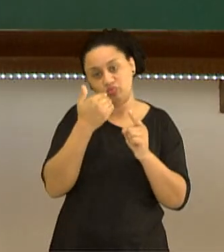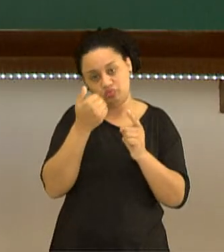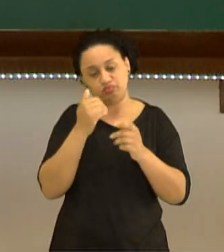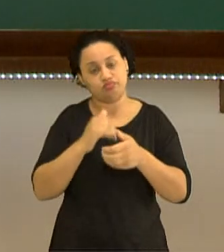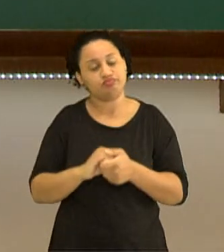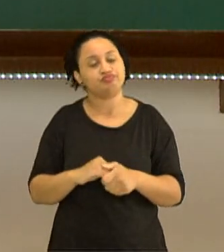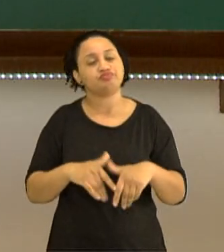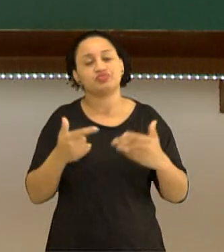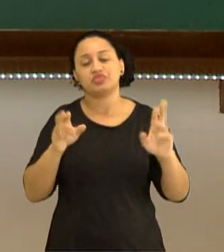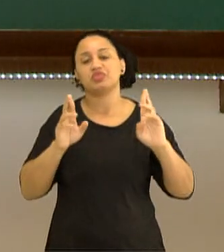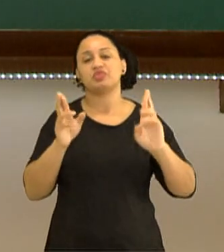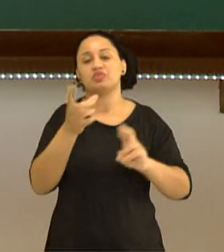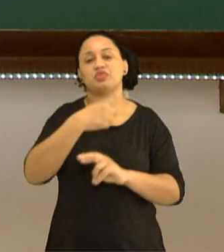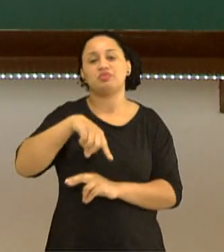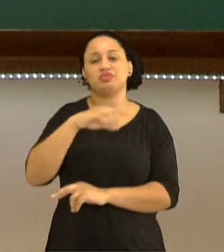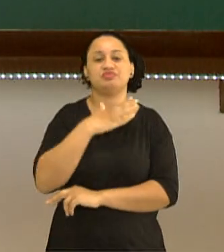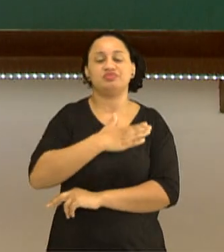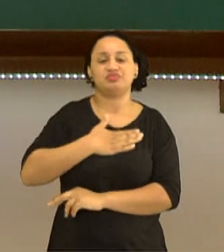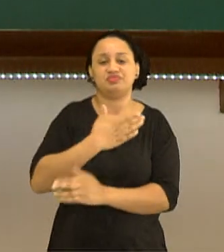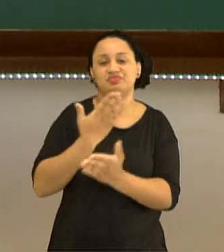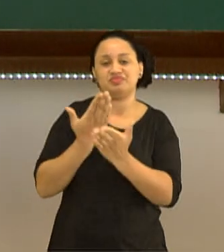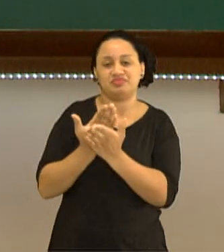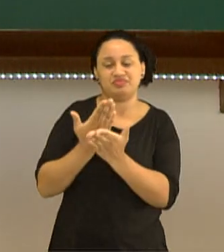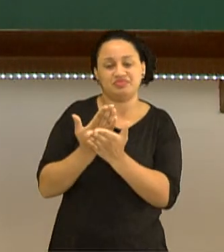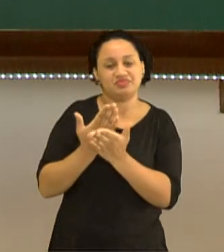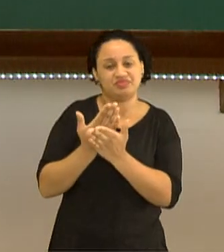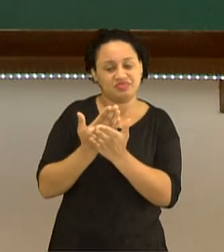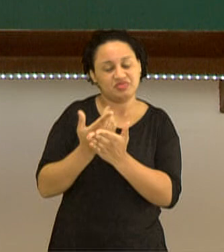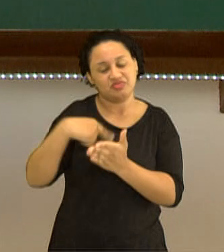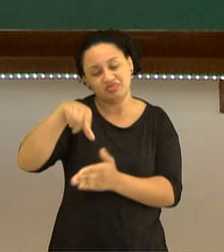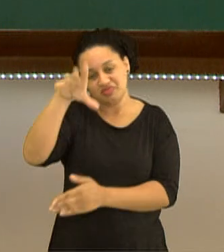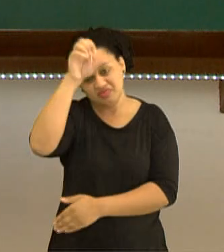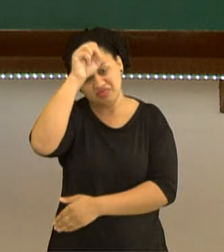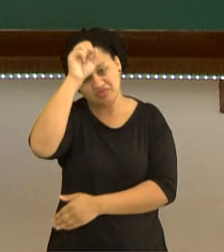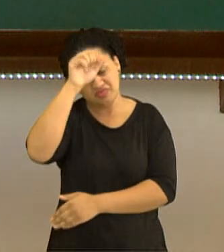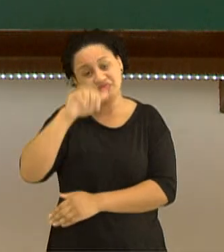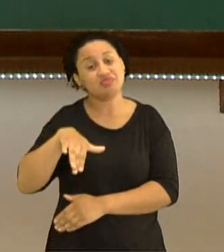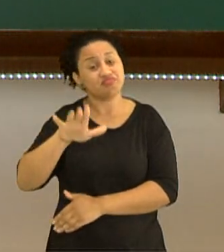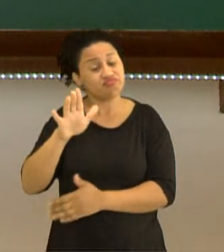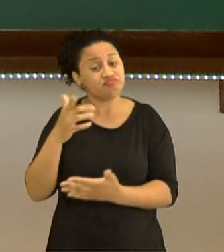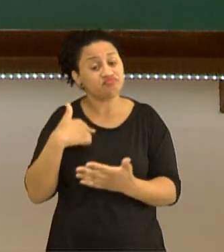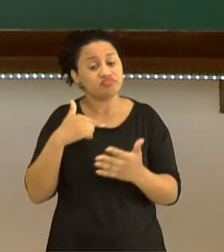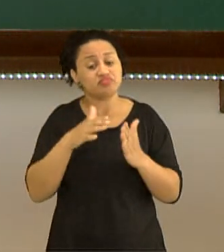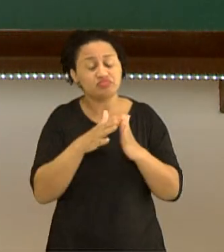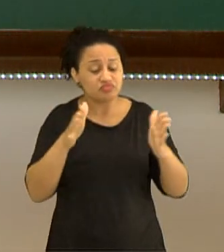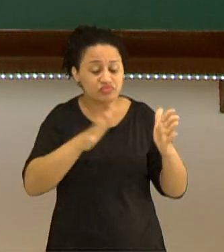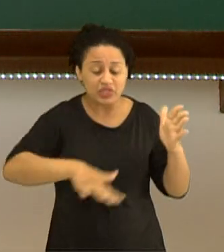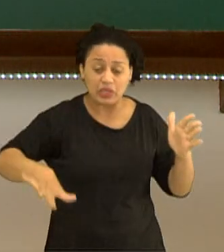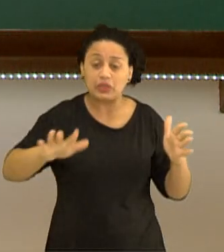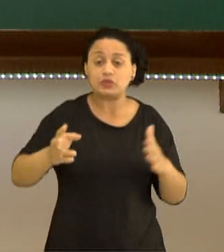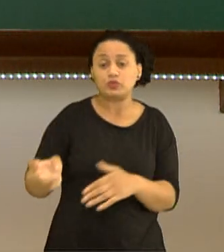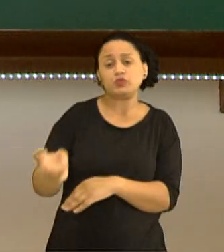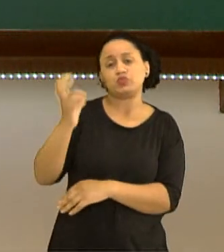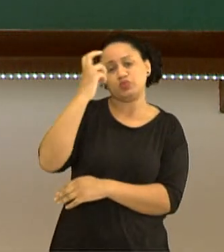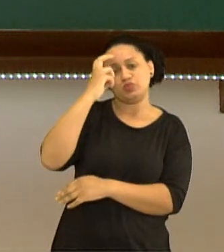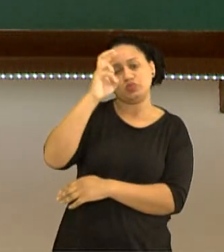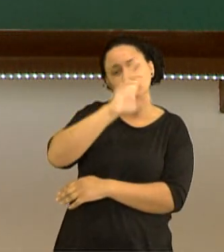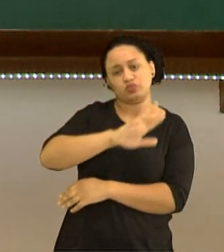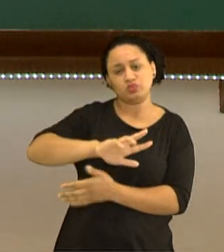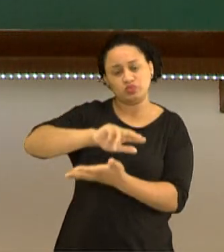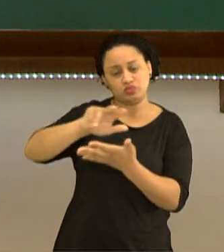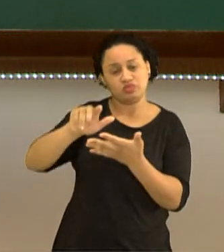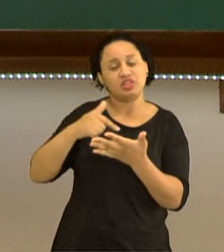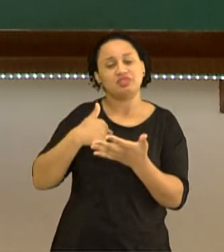Então, eu espero que vocês tenham gostado da nossa aula, tenham aprendido um pouco mais deste universo da cultura. E eu me